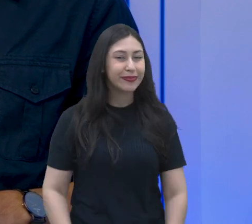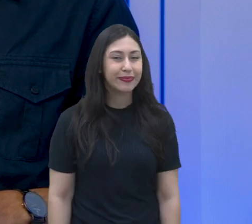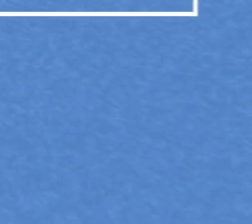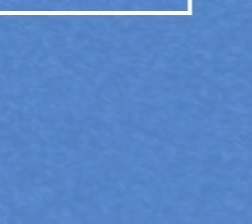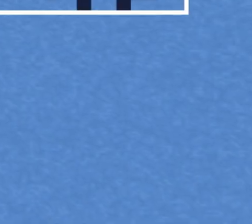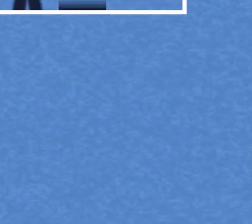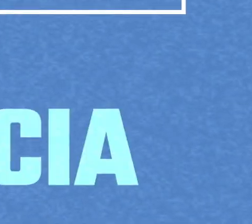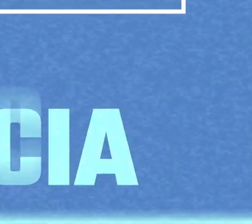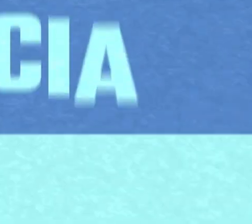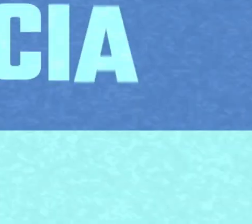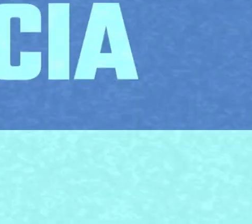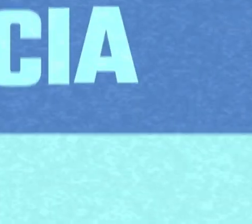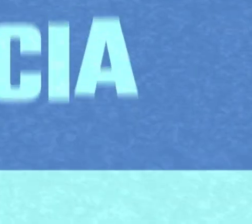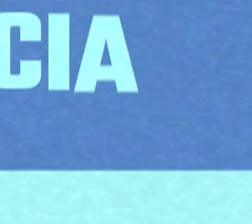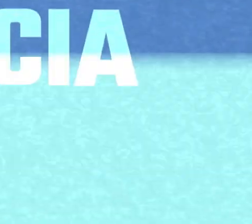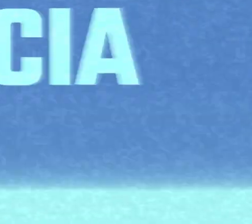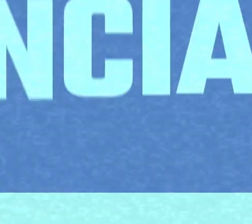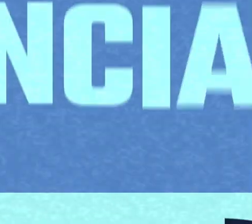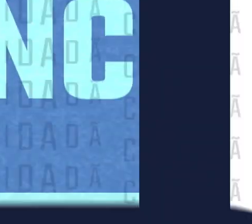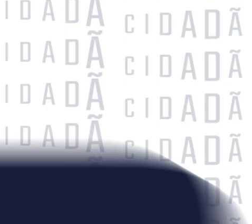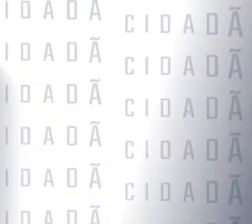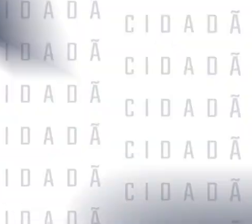volta.